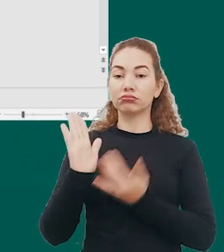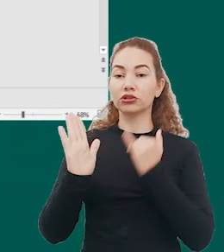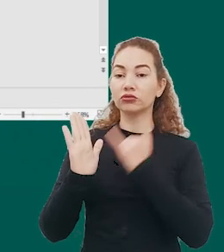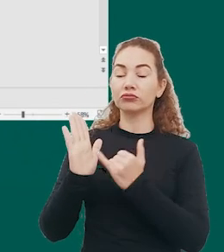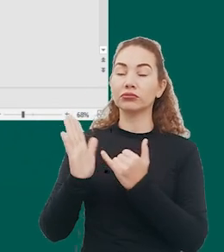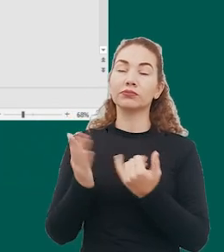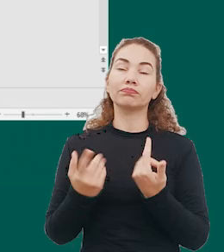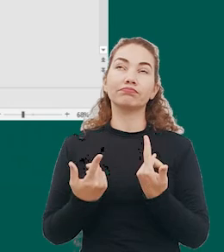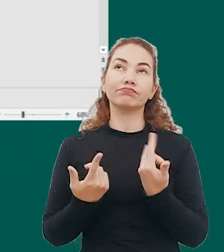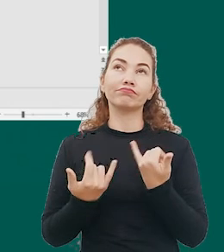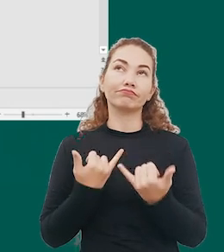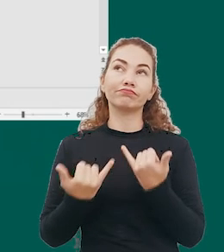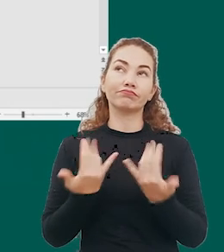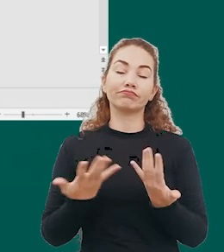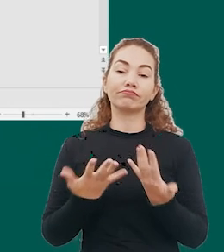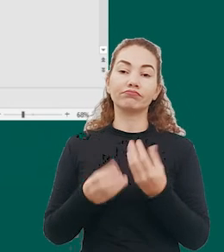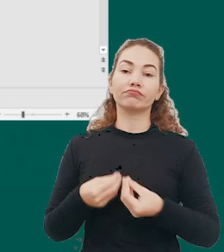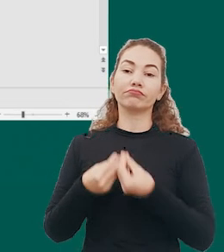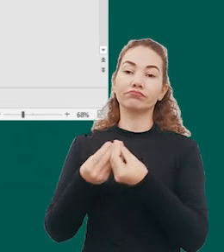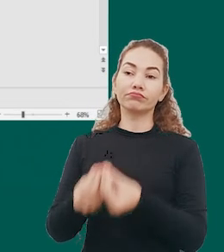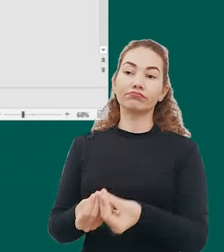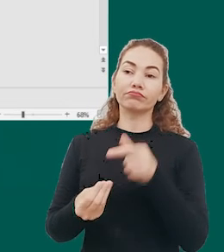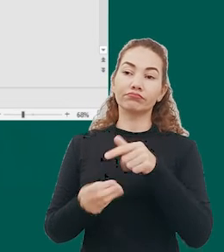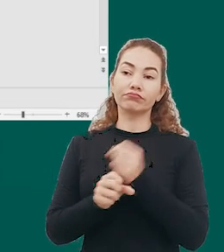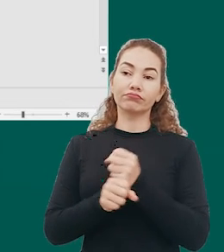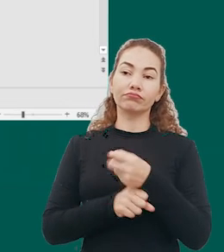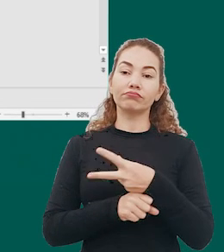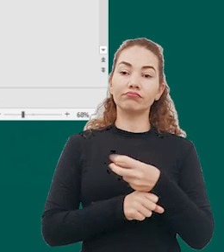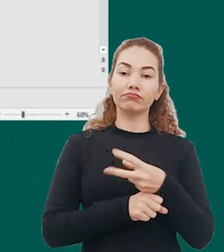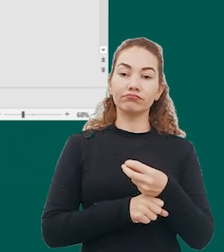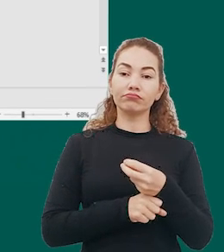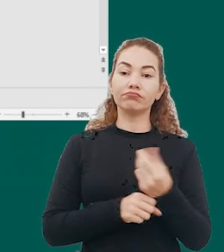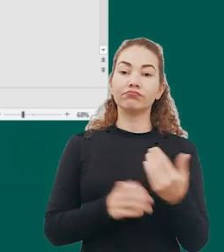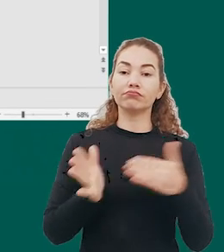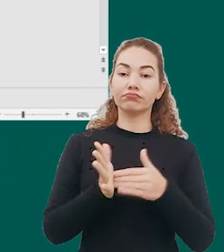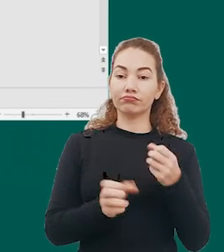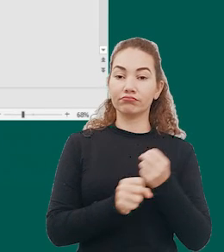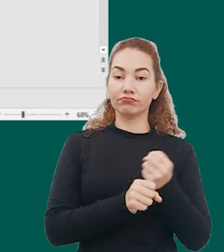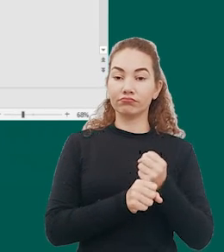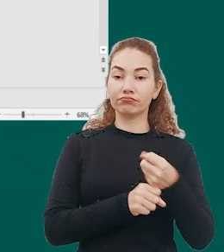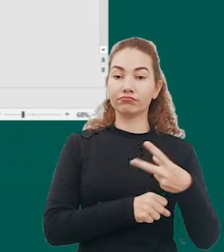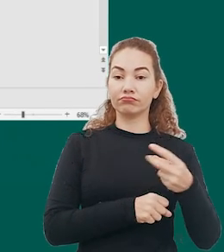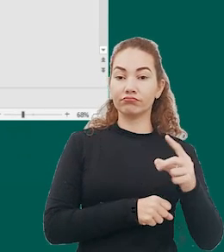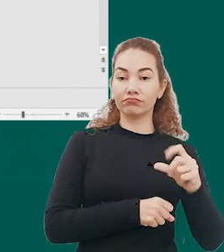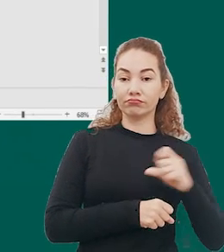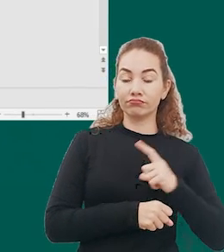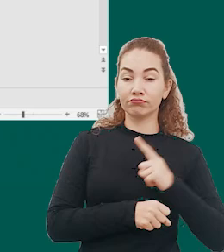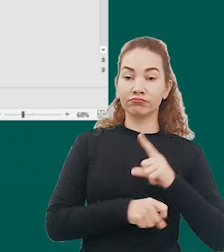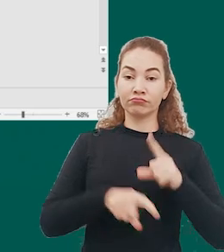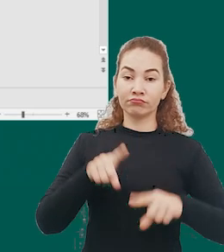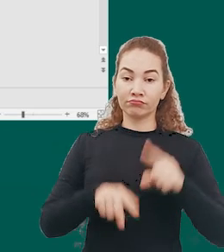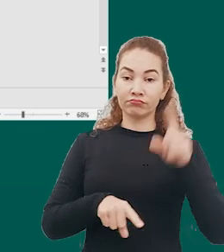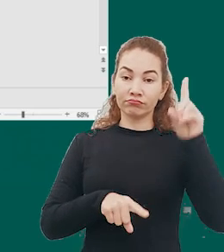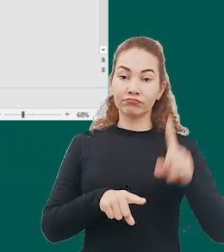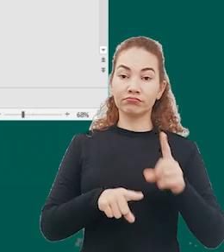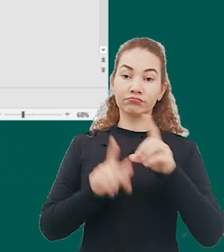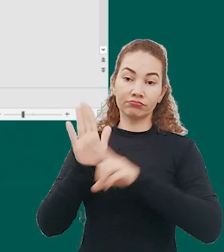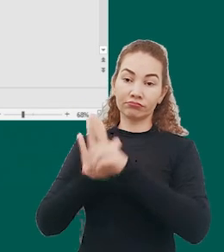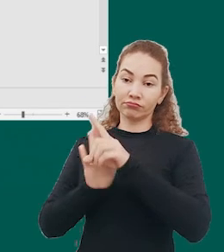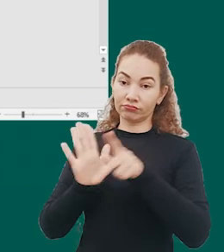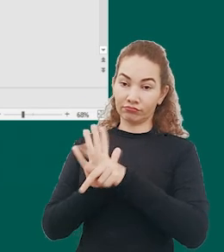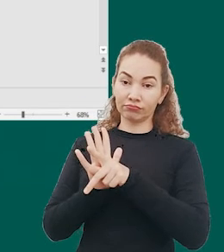vamos supor que ele doou aqui no ano de 2020. Então, até o ano de 2019, ele tinha esse bem lá na declaração